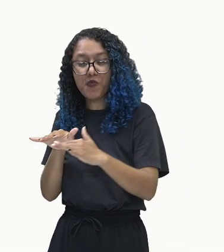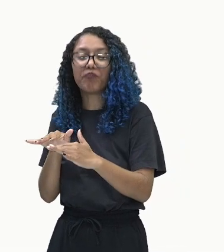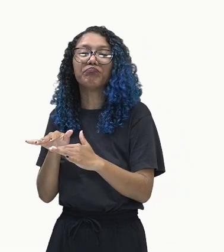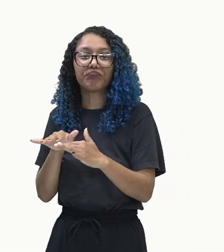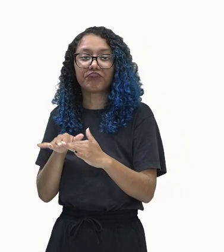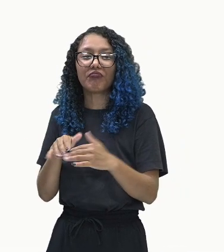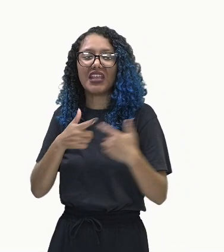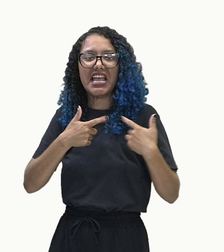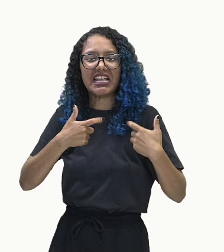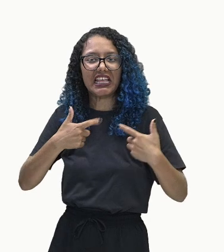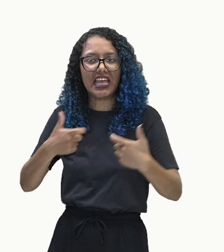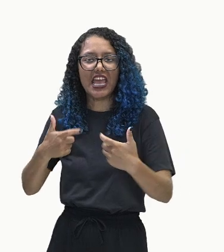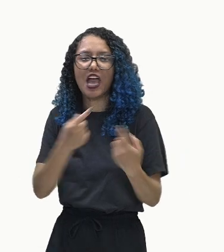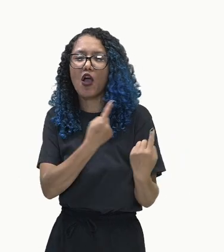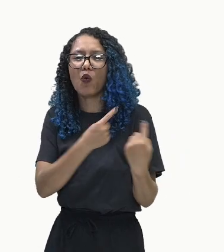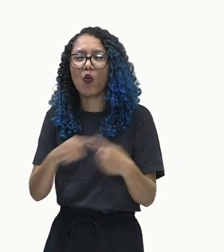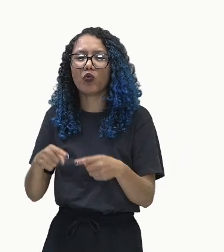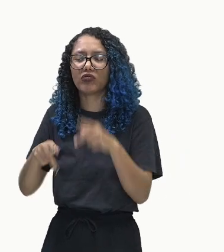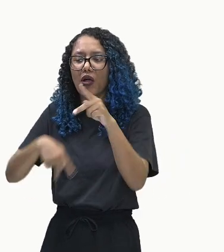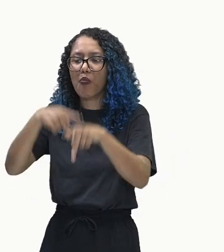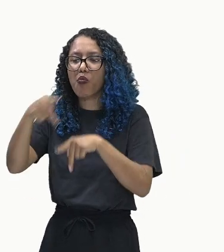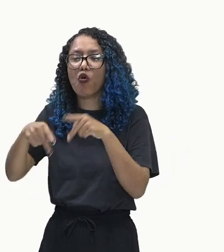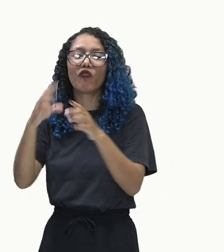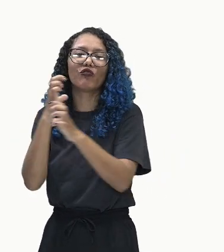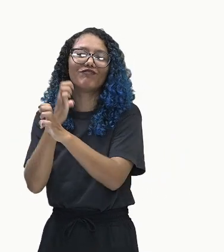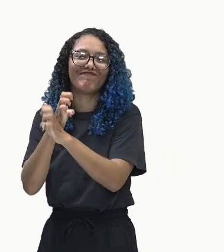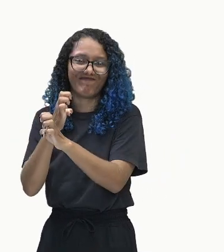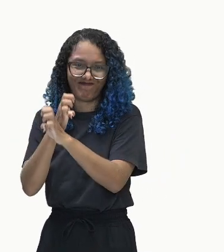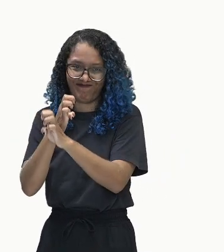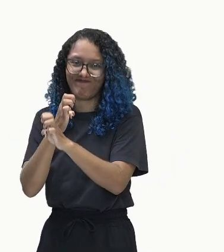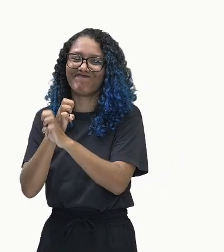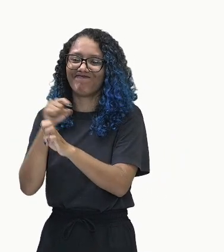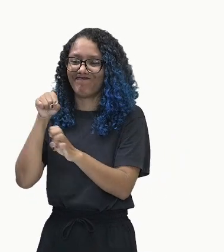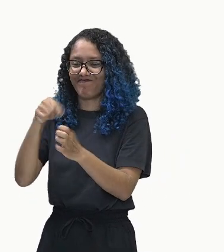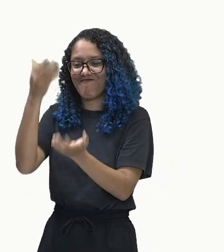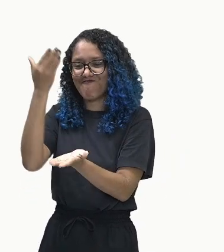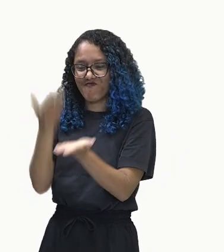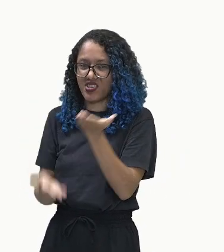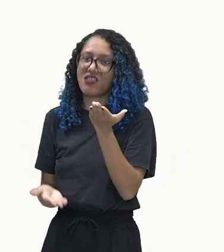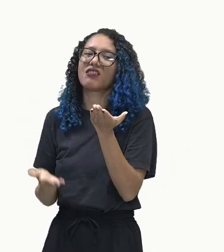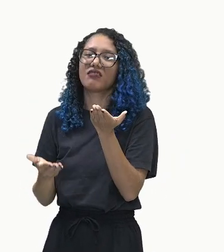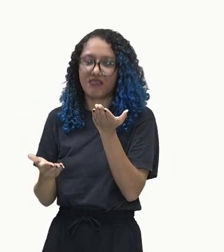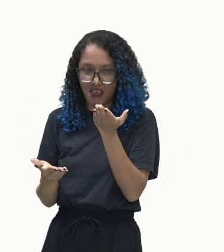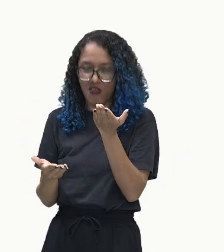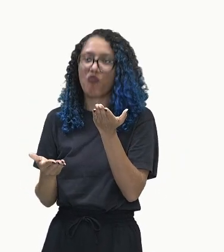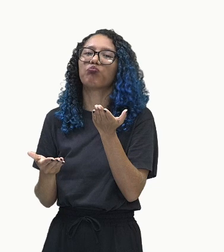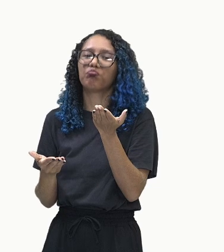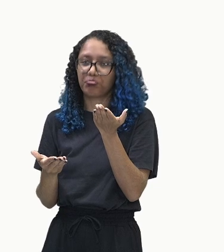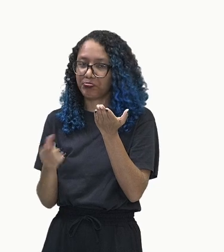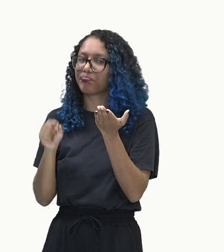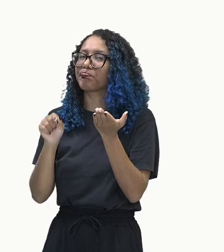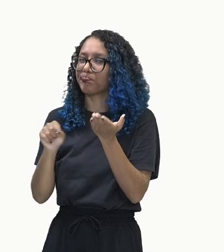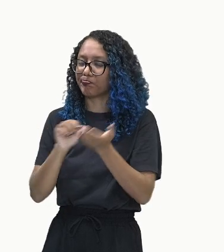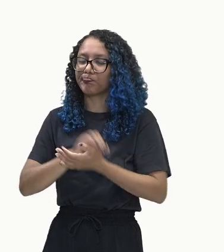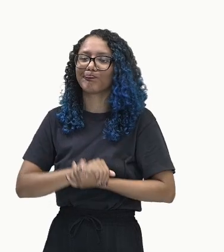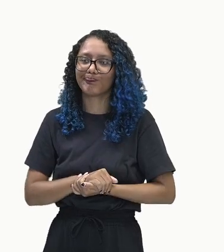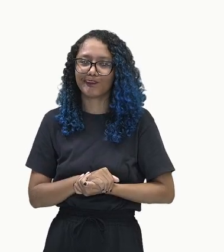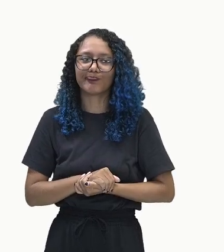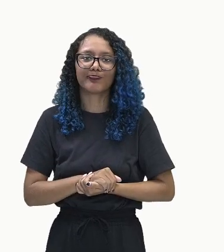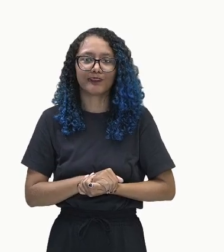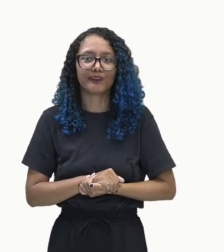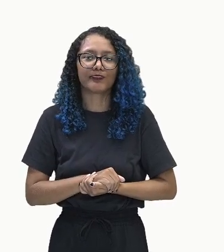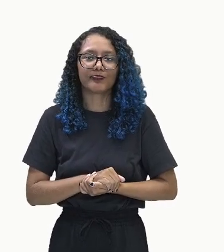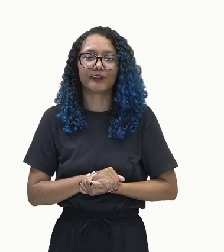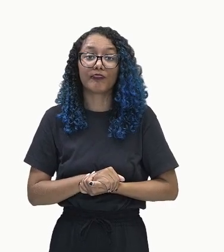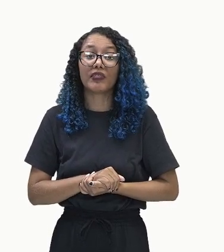adivinha quem, né? Os espartanos na Batalha de Termópilas, tá? E, posteriormente,